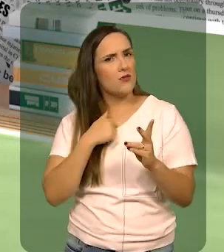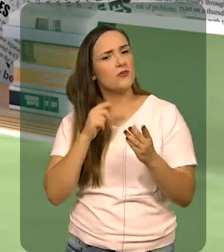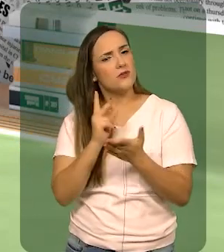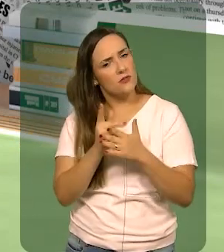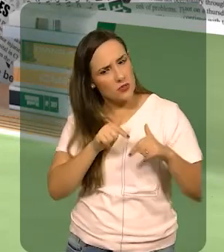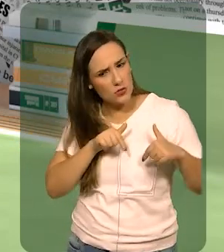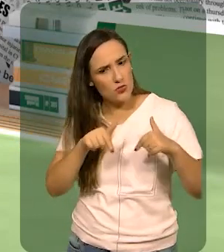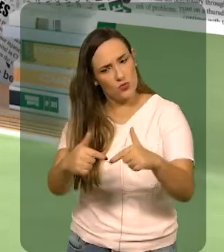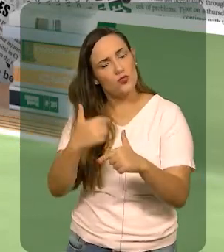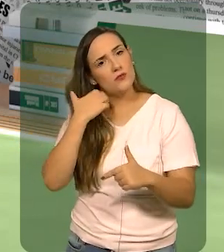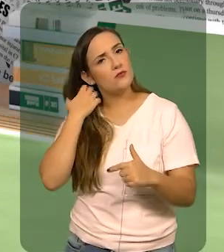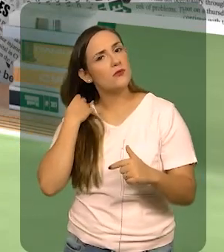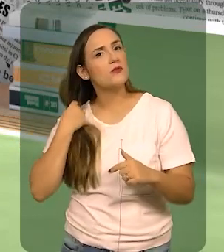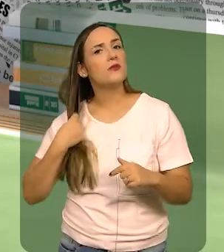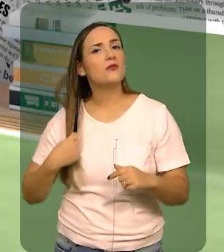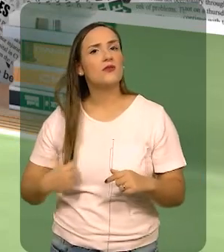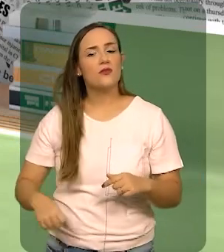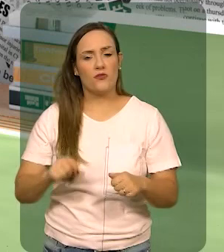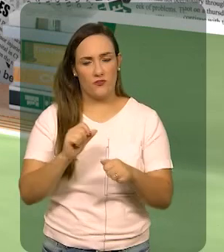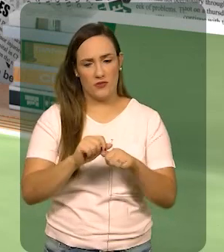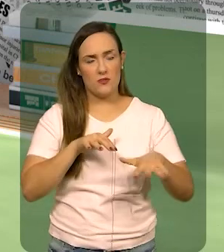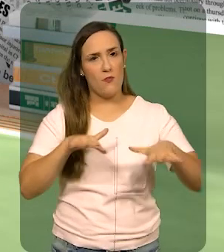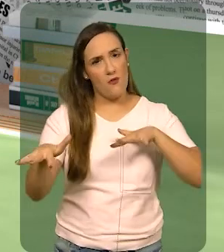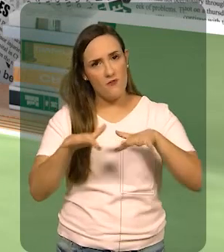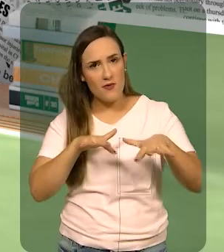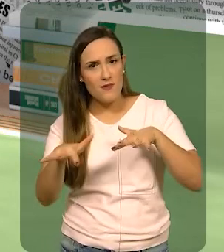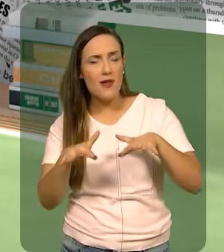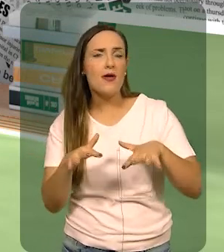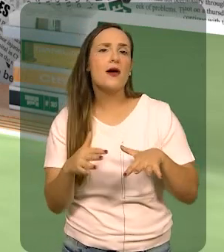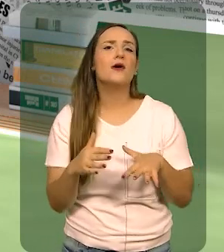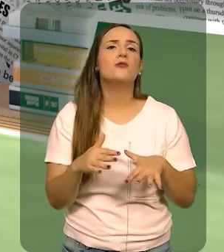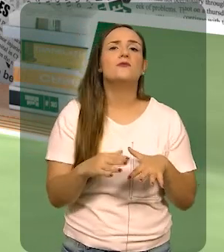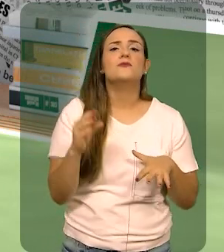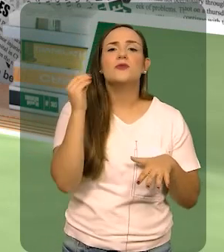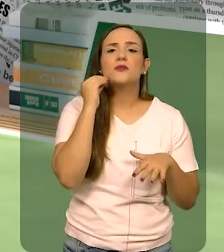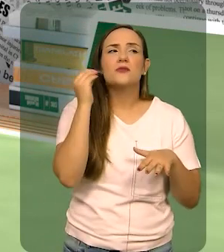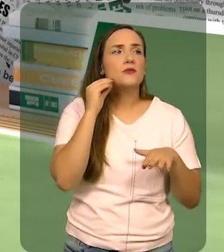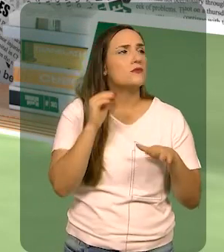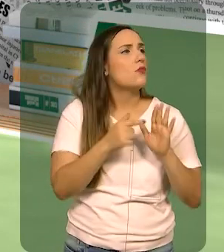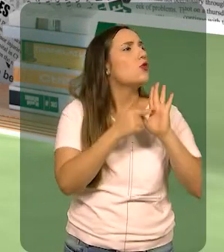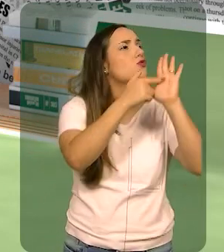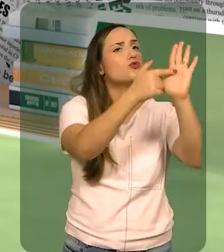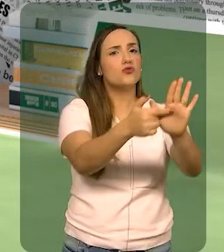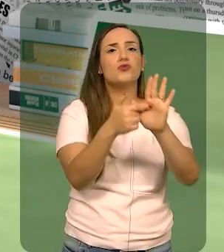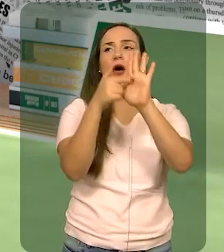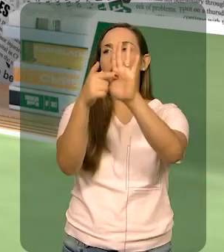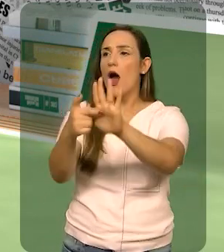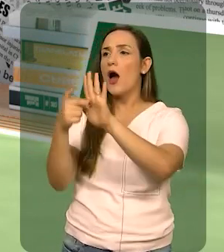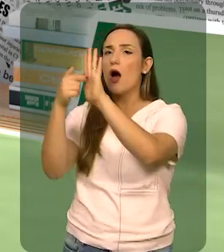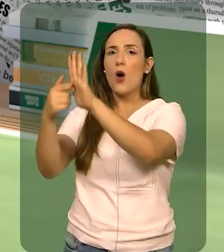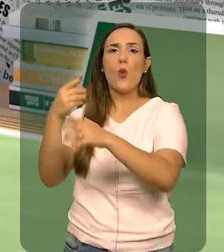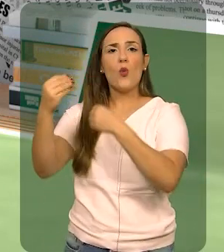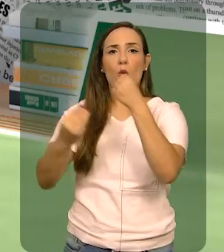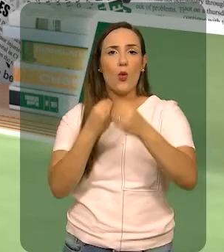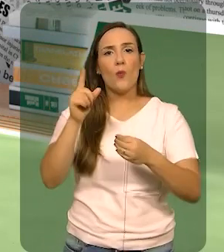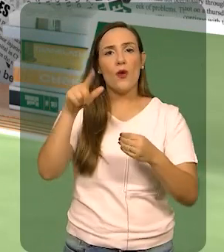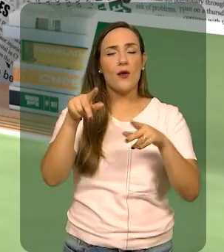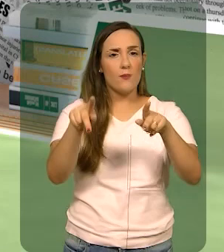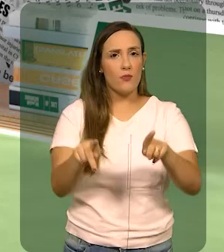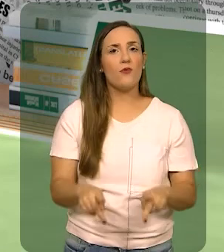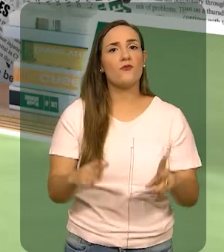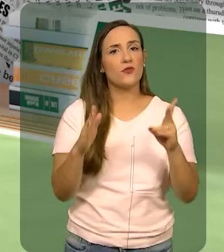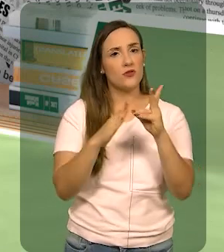estou na luta, né? Busquei por meio dos movimentos passar essas informações sobre a realidade de como